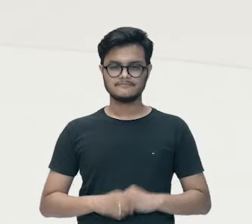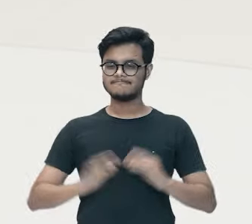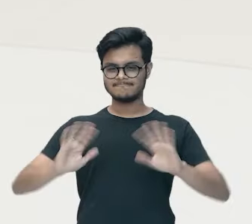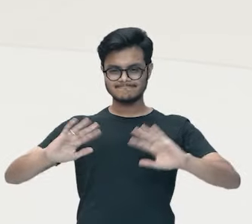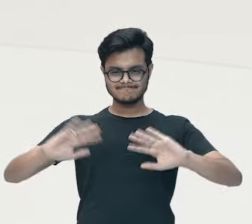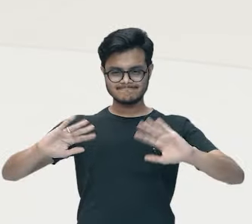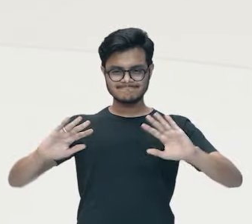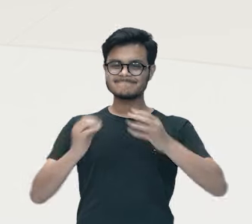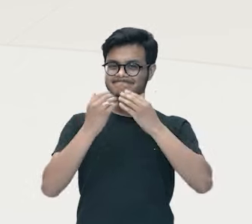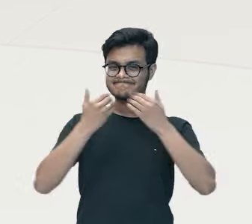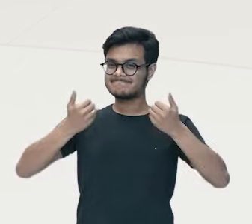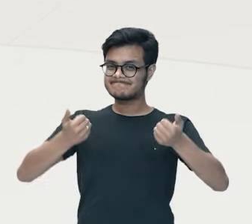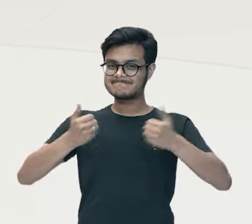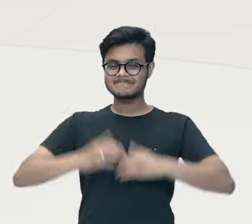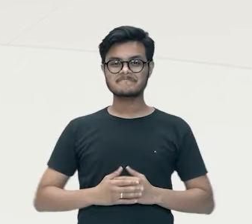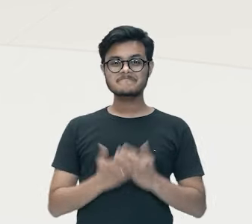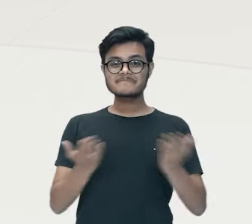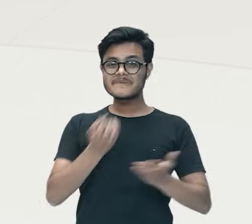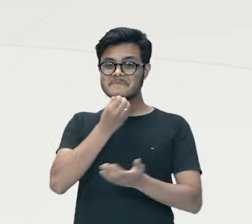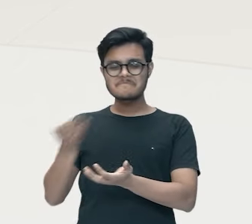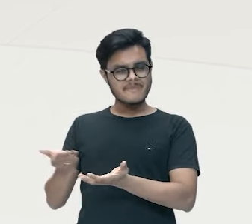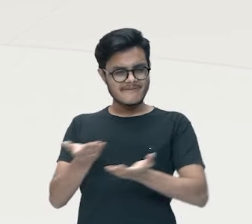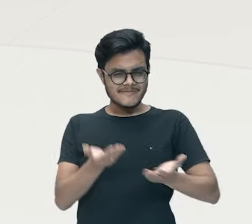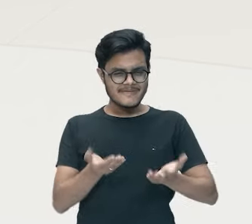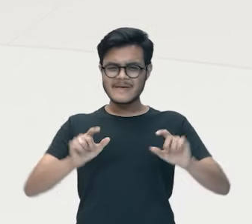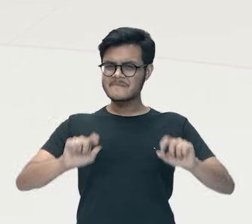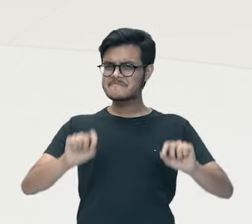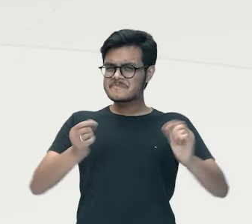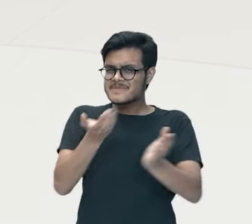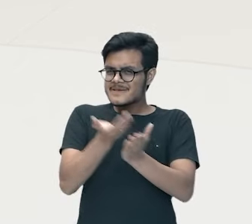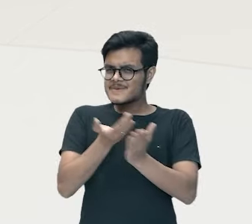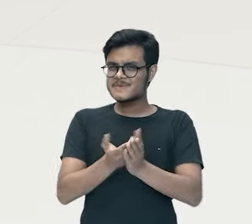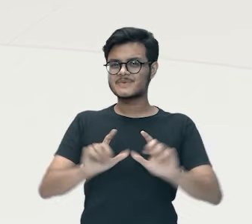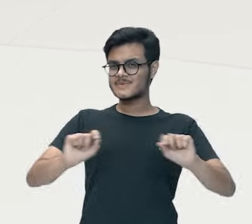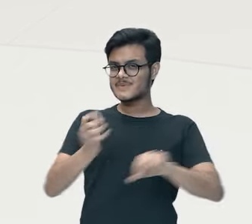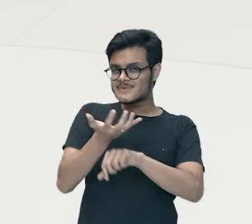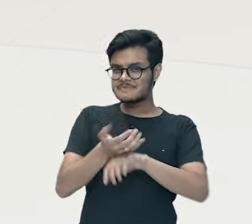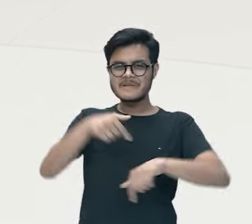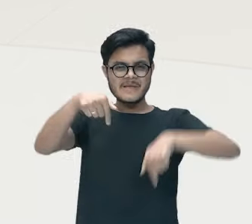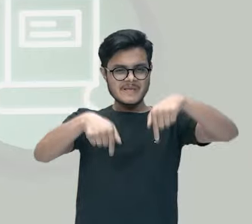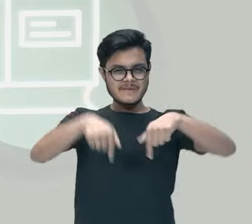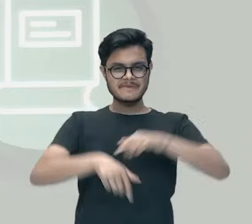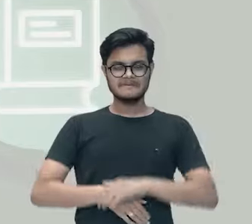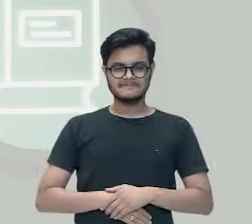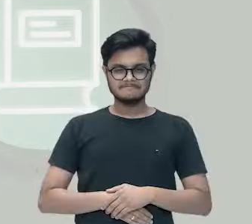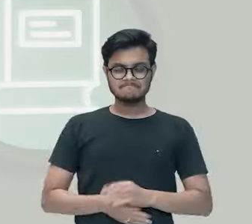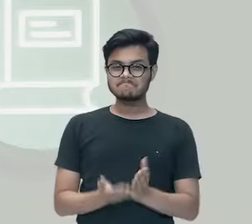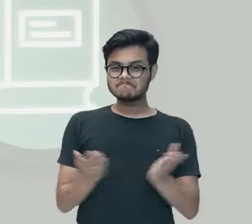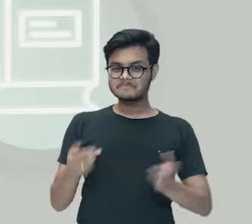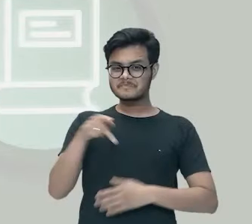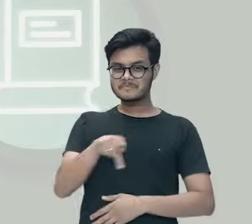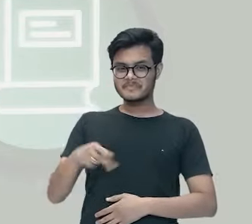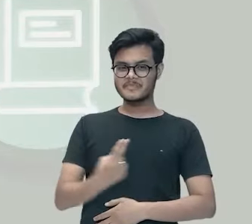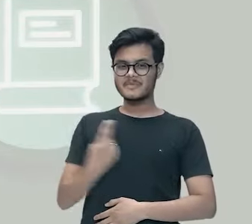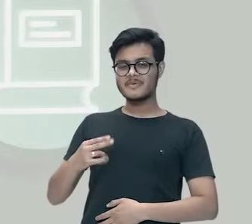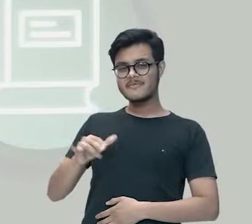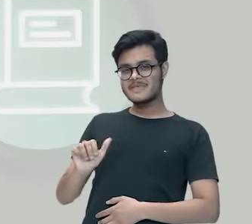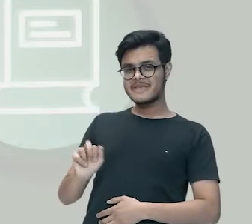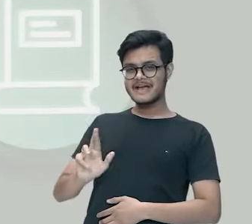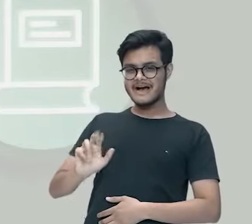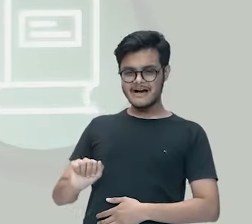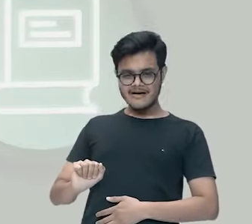Olá, tudo bem com vocês? Sejam todos bem-vindos a mais uma aula de Química. Eu sou a professora Yara